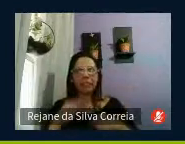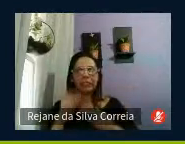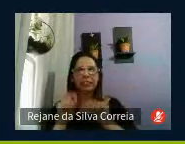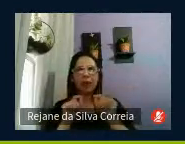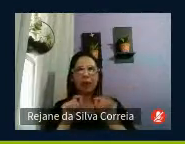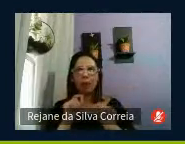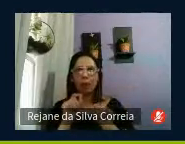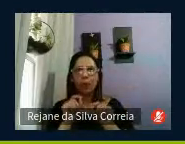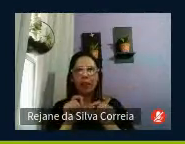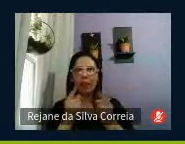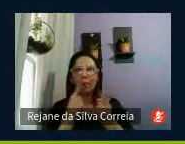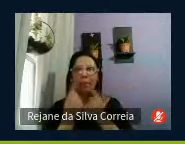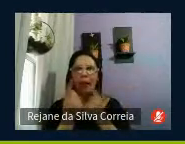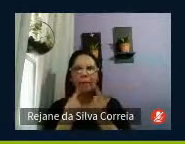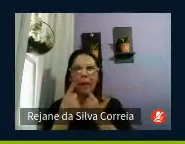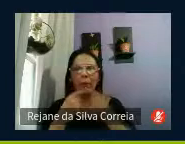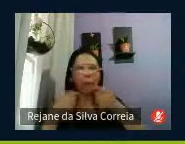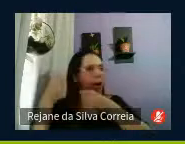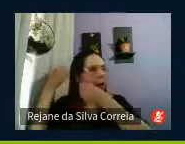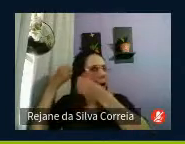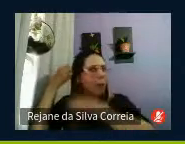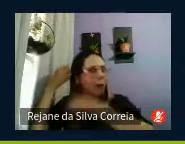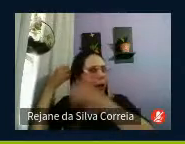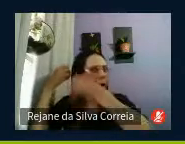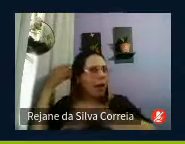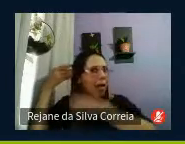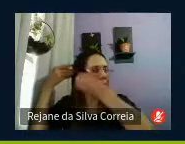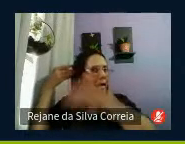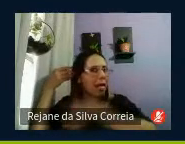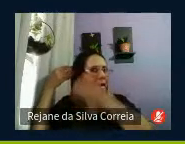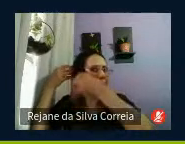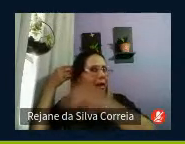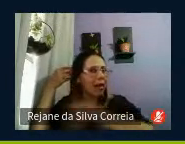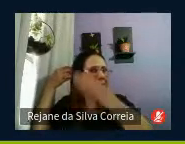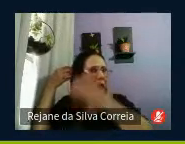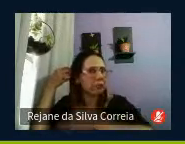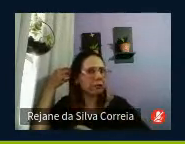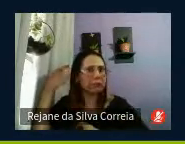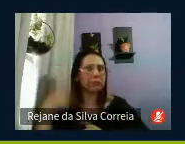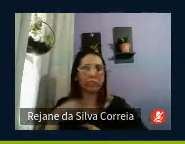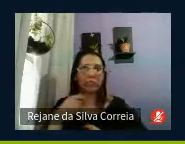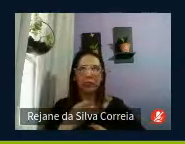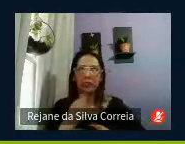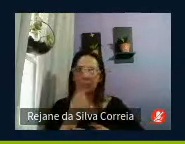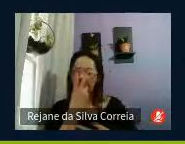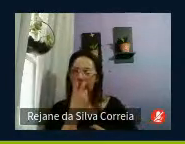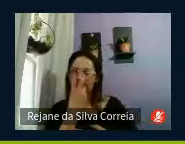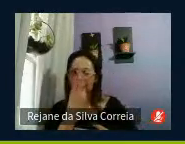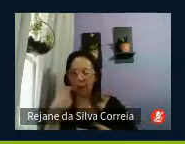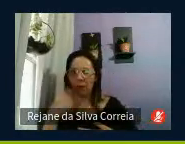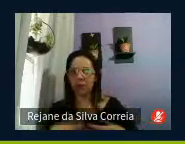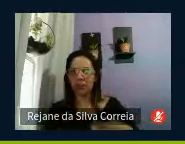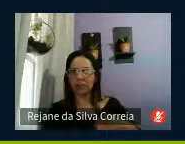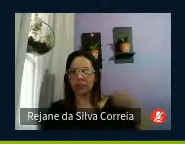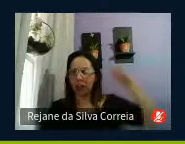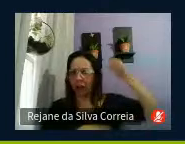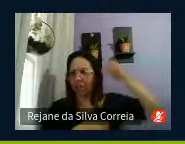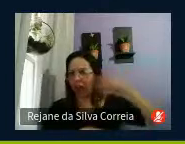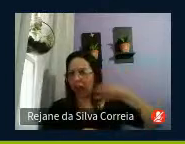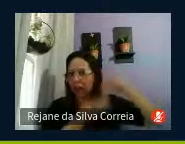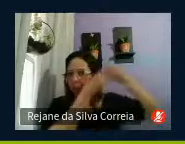e ser oferecido audiodescrição para o aluno que é cego e que precisa da audiodescrição para compreender